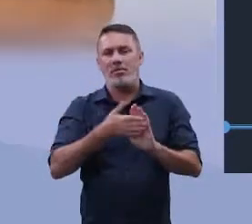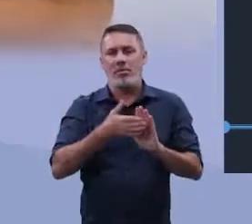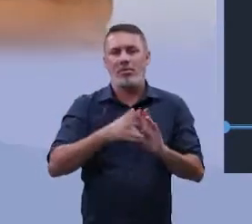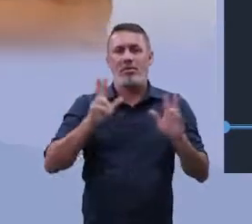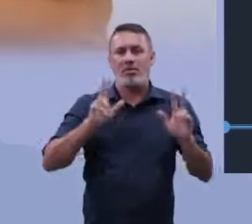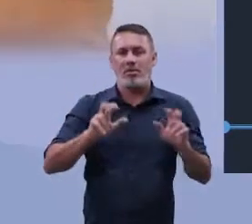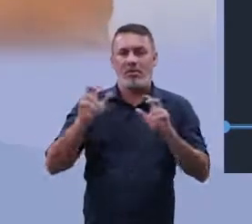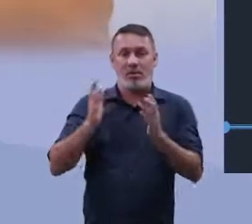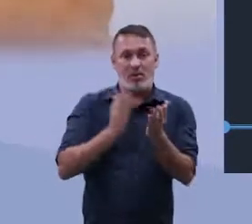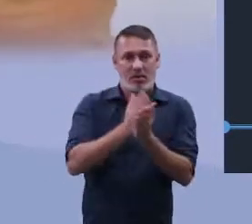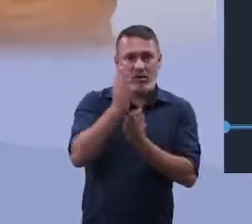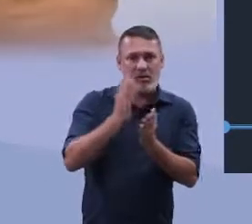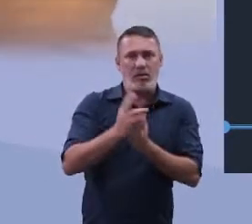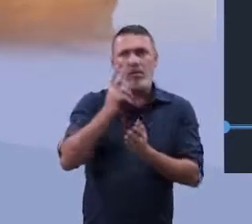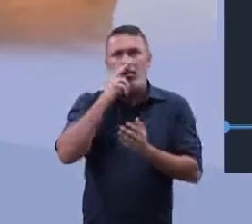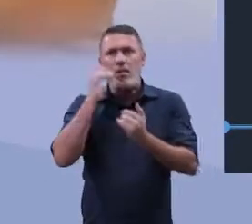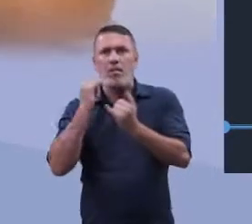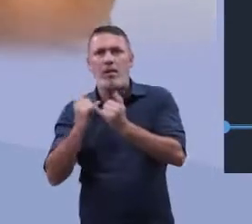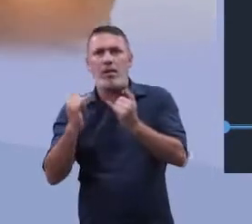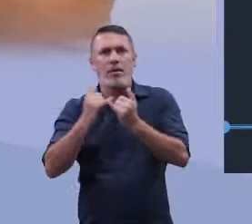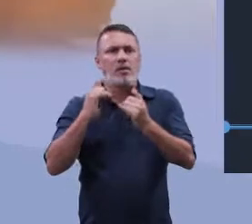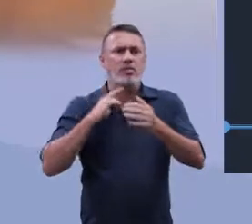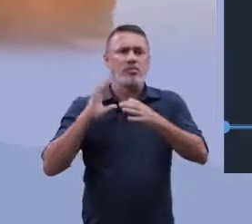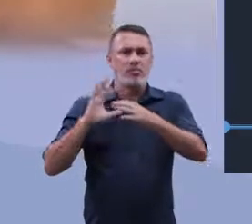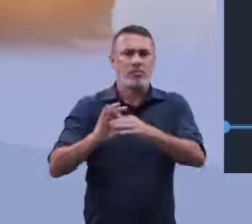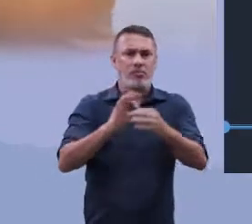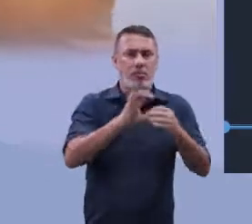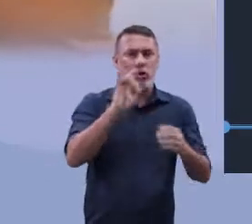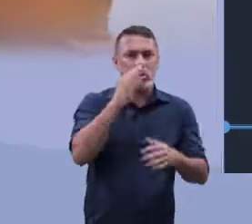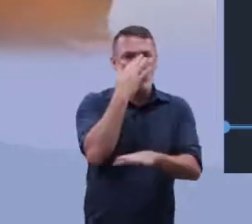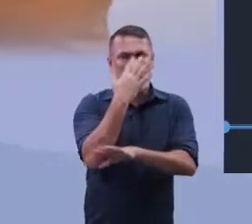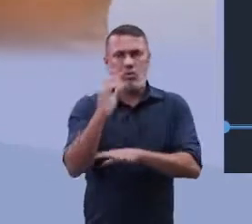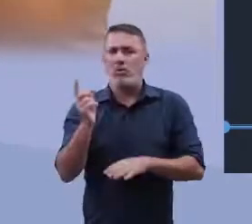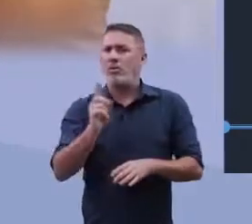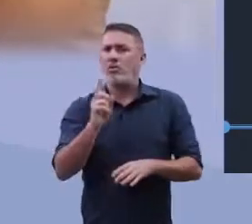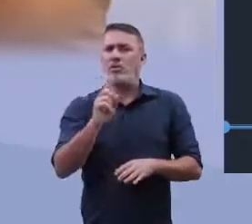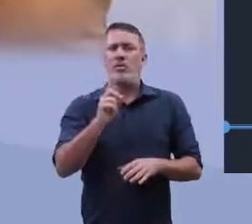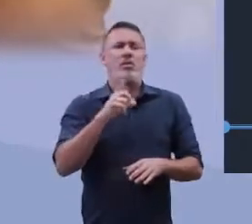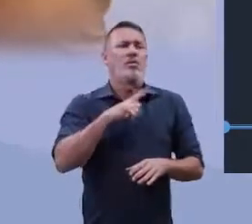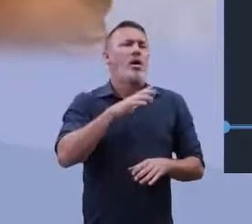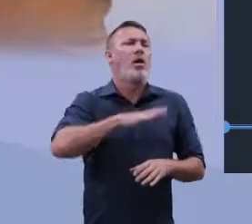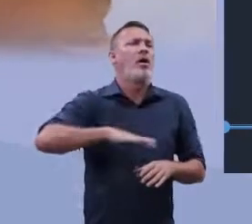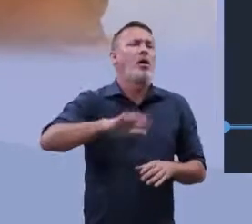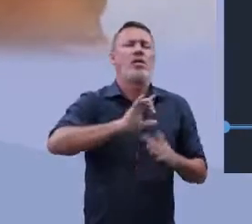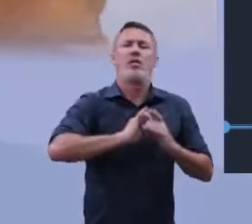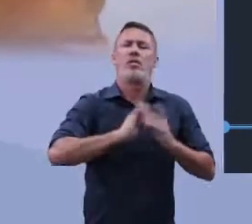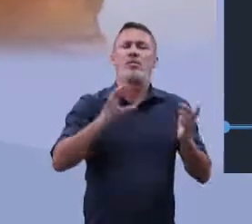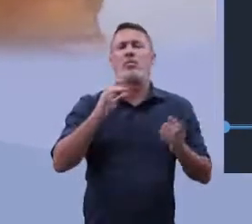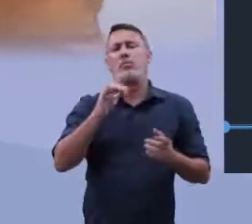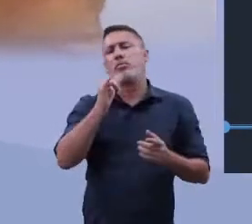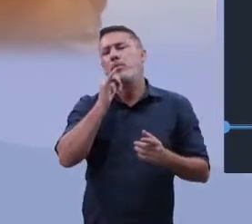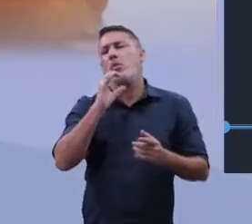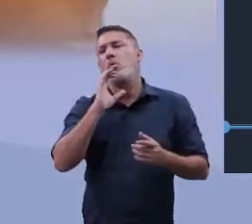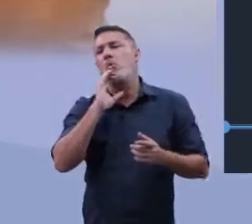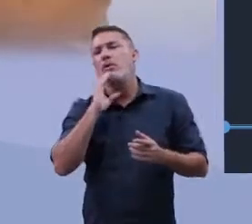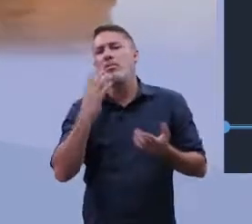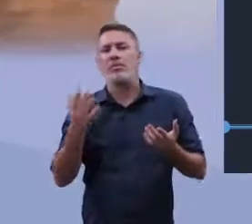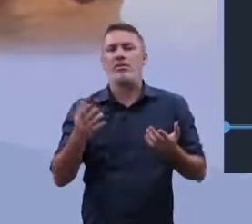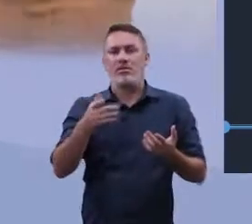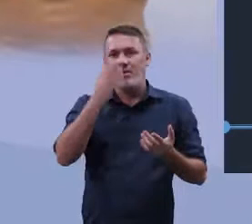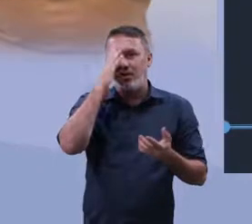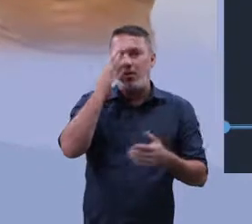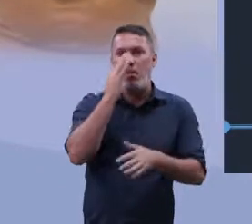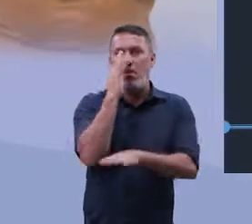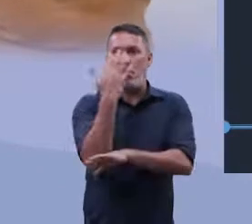iremos trabalhar sobre esse mesmo eixo, podem encaixar em várias redações. A exemplo da área do conhecimento. Quando nós falamos